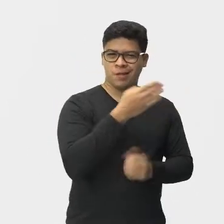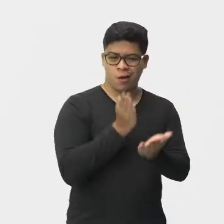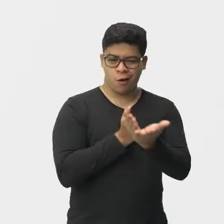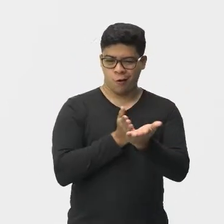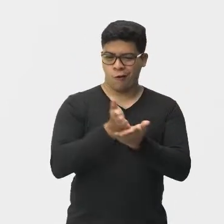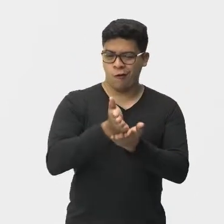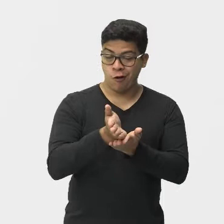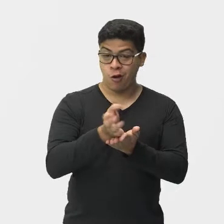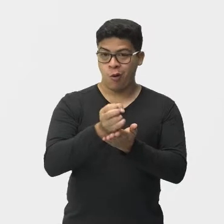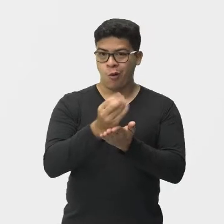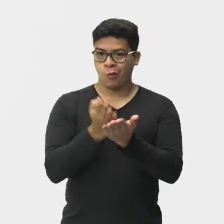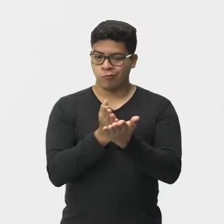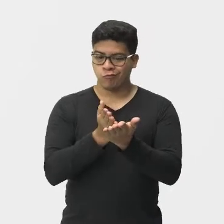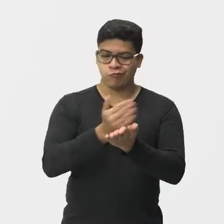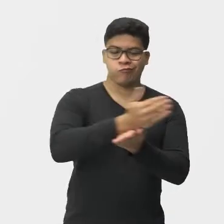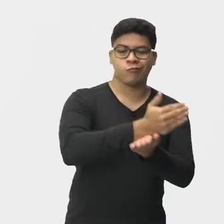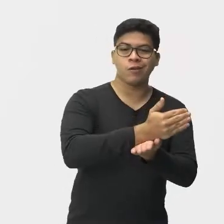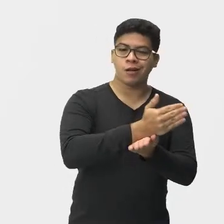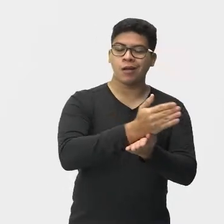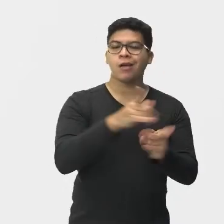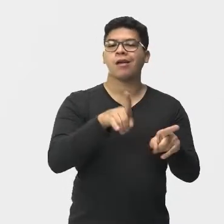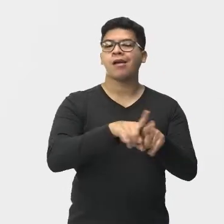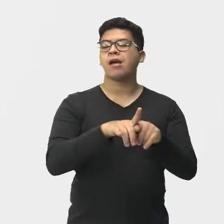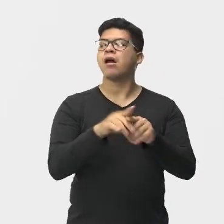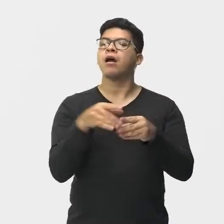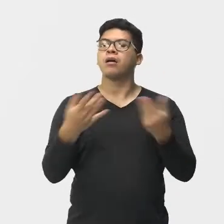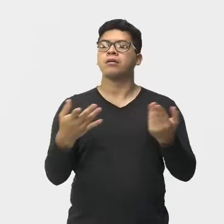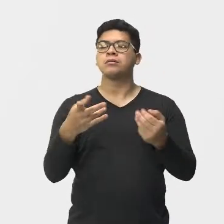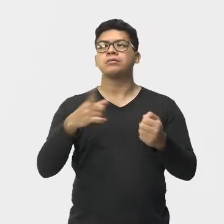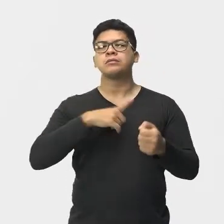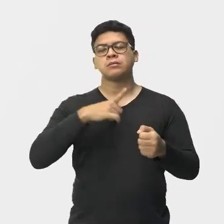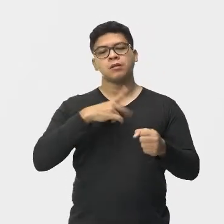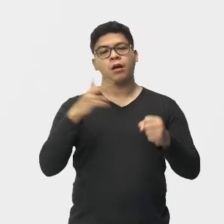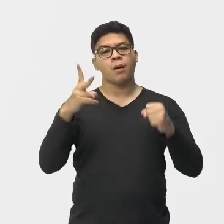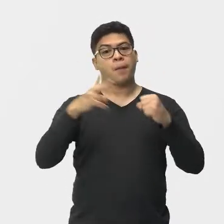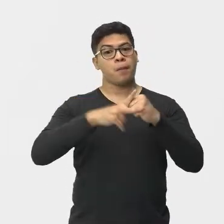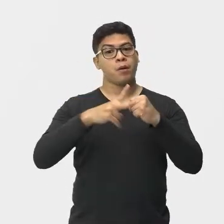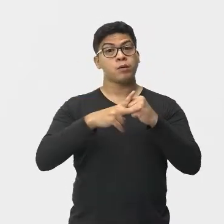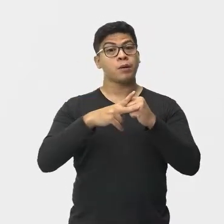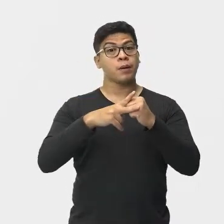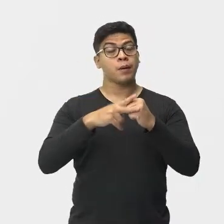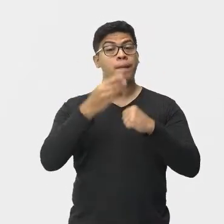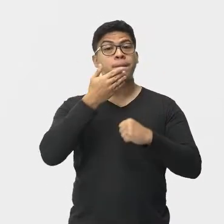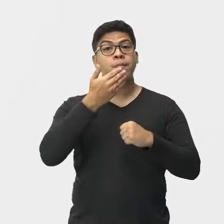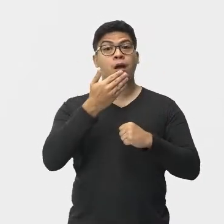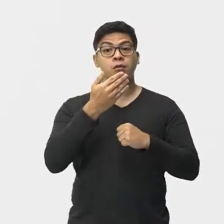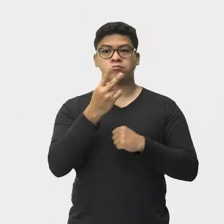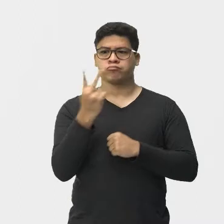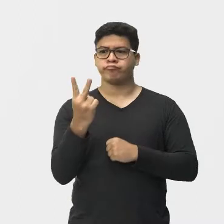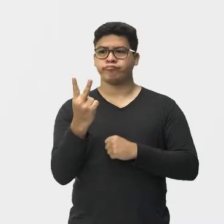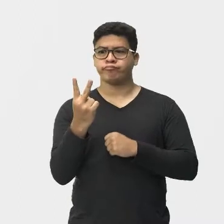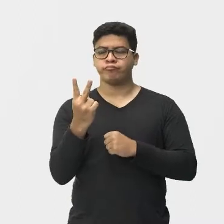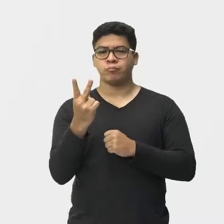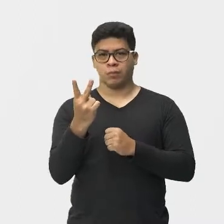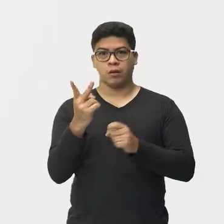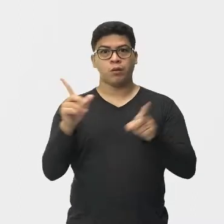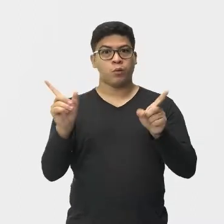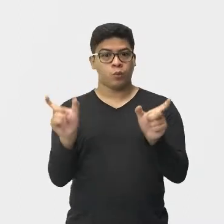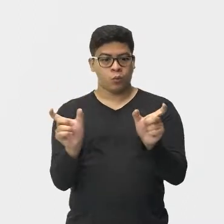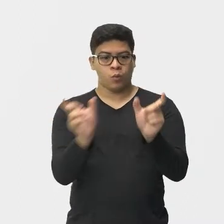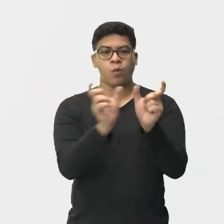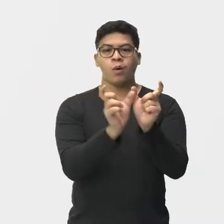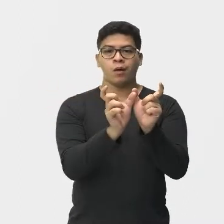complemento indiretos. E há verbos que pedem los dos. Então, aqui a gente está falando que, assim como na